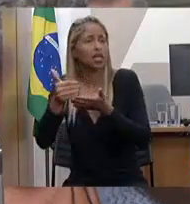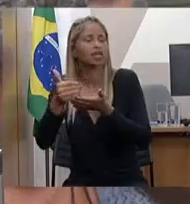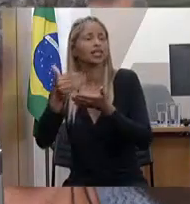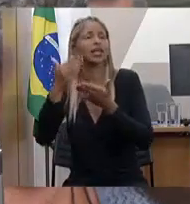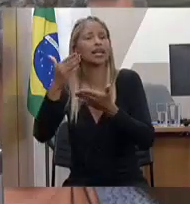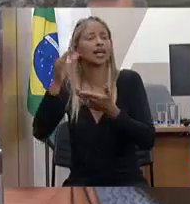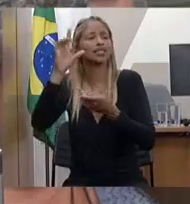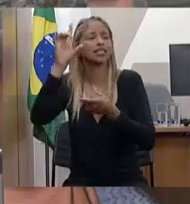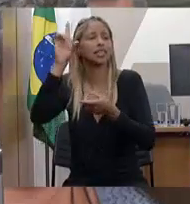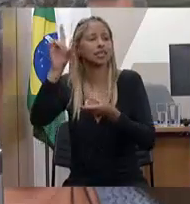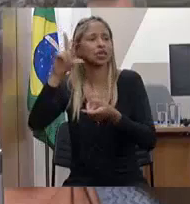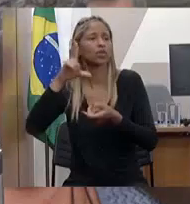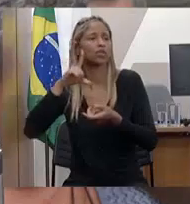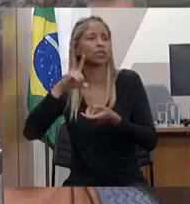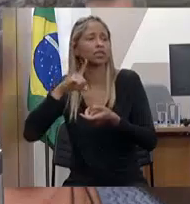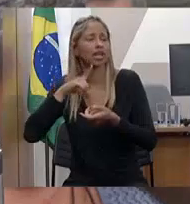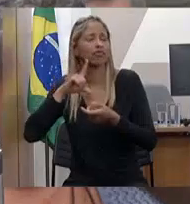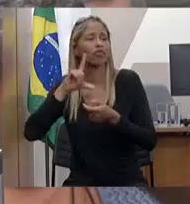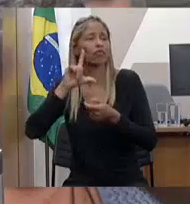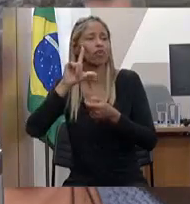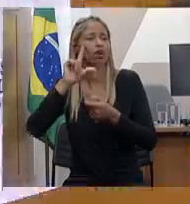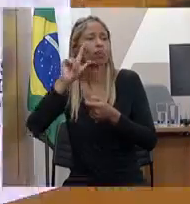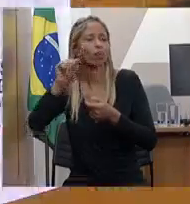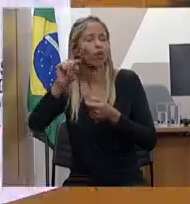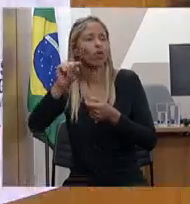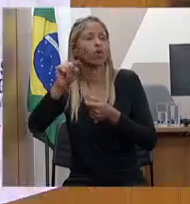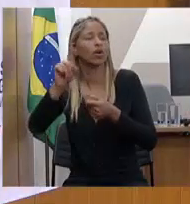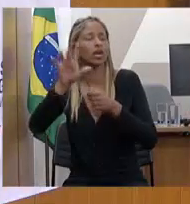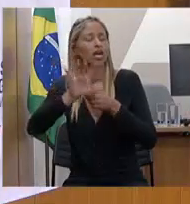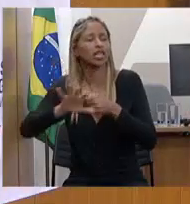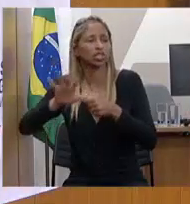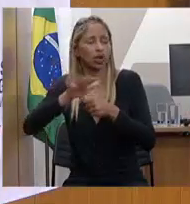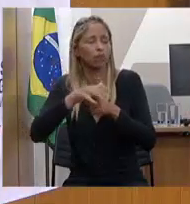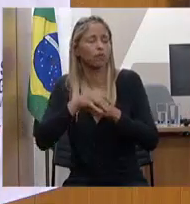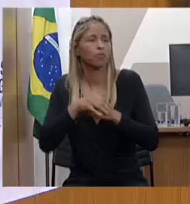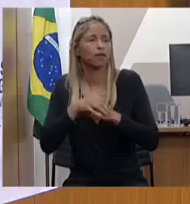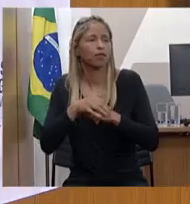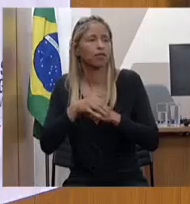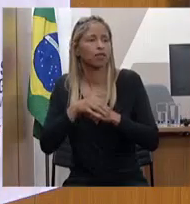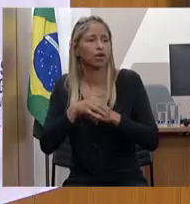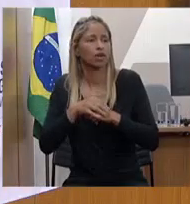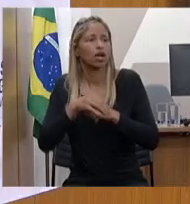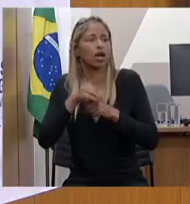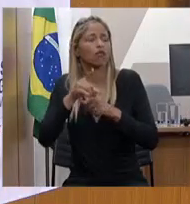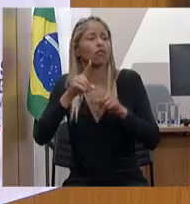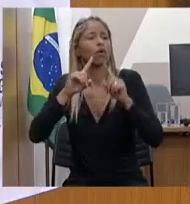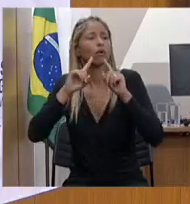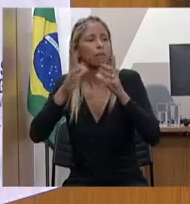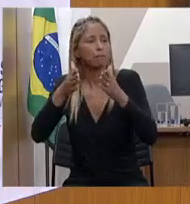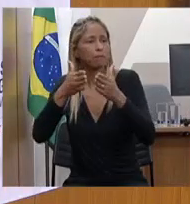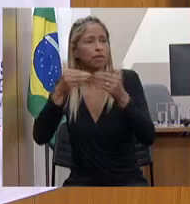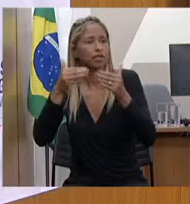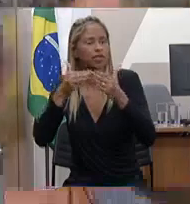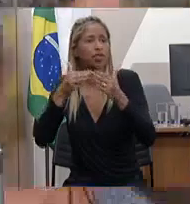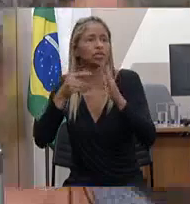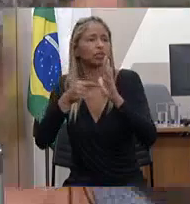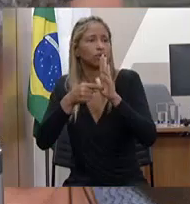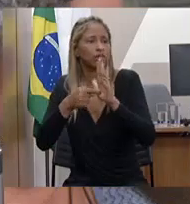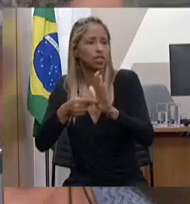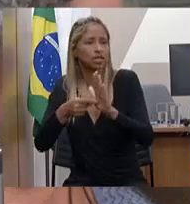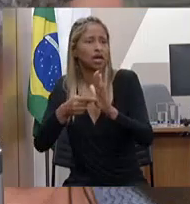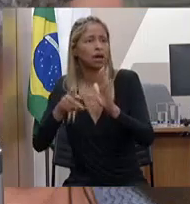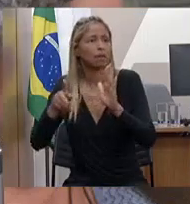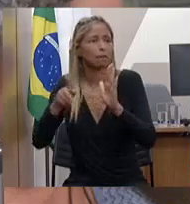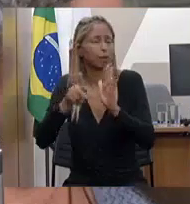graças a Deus tem para onde eu mandar esse pessoal das pequenas regiões então uma uma reivindicação que eu trago a Inclusive